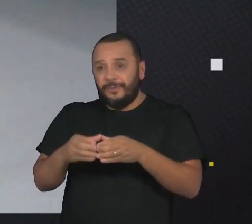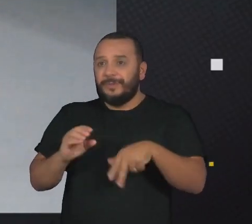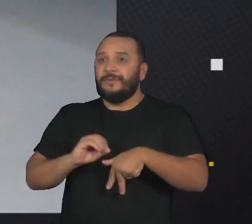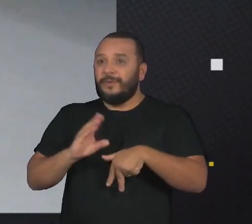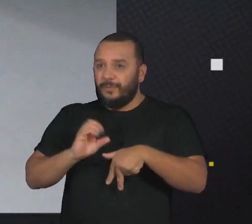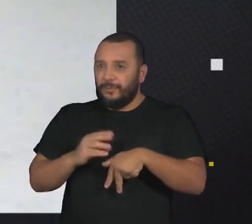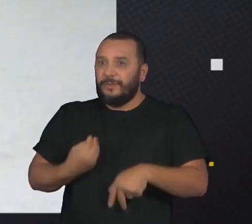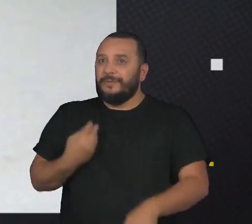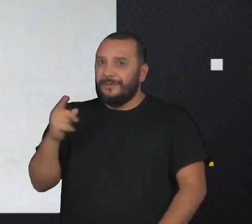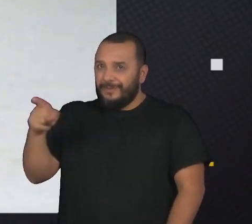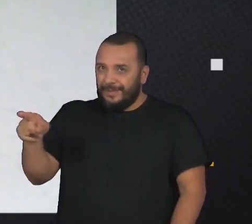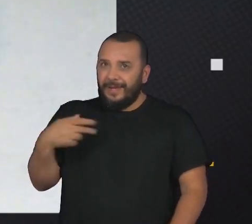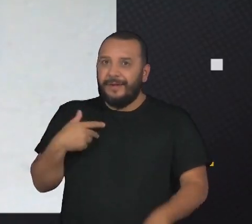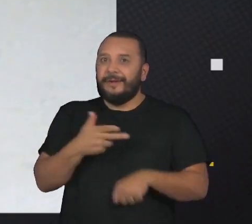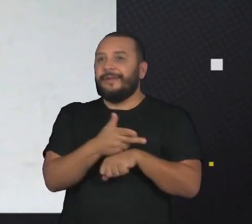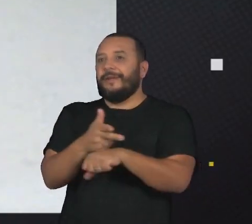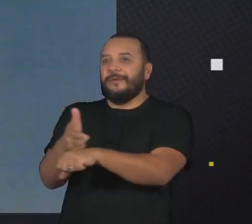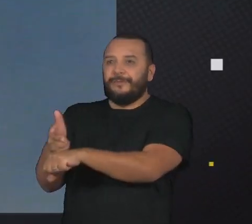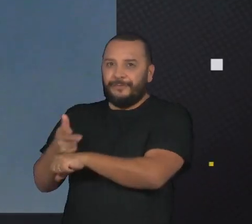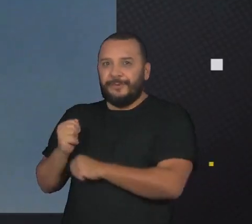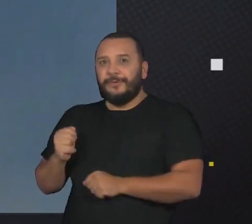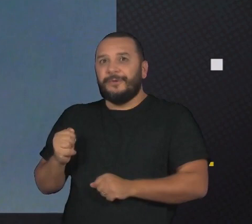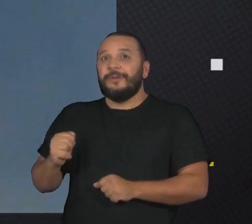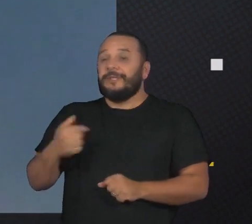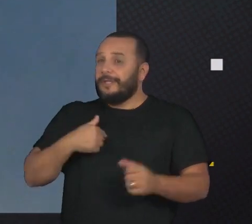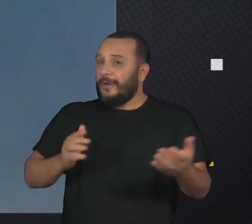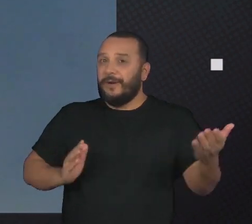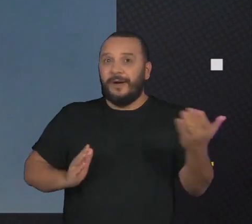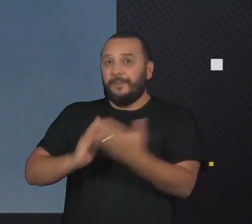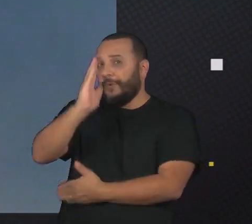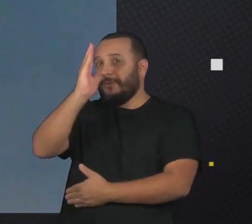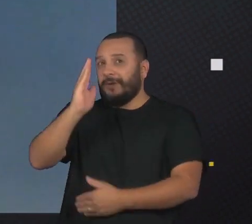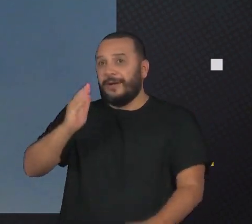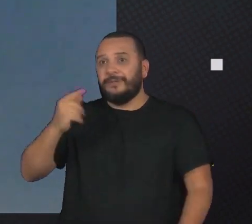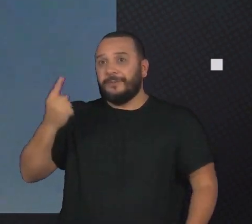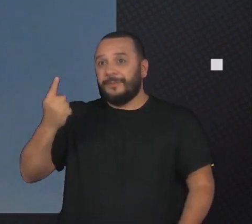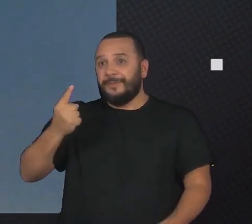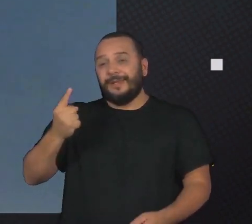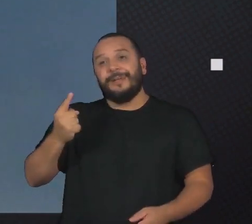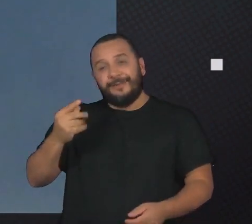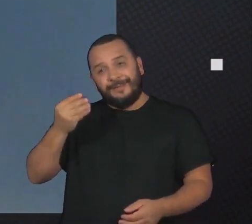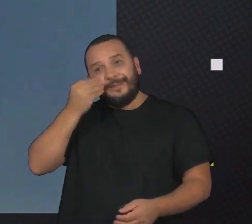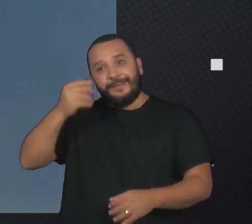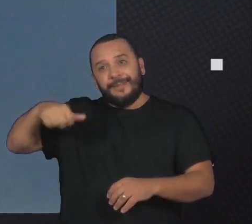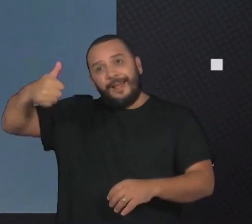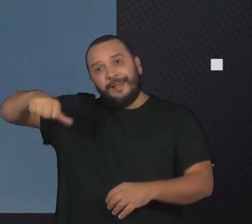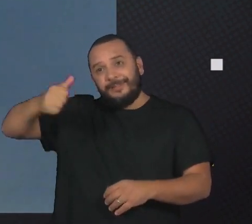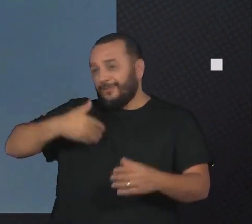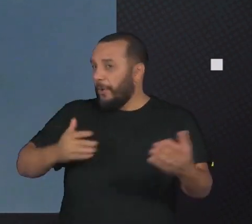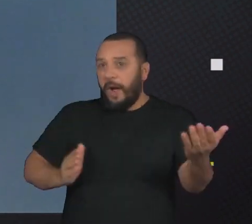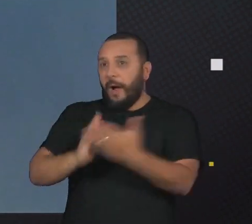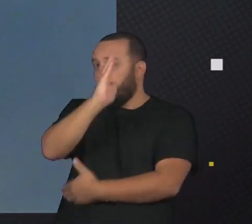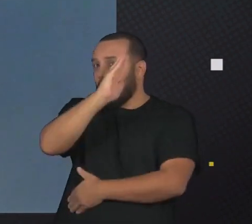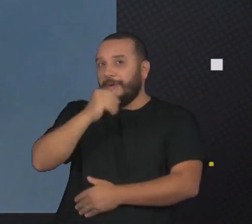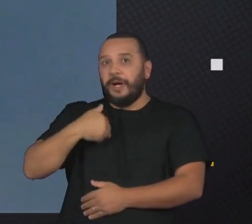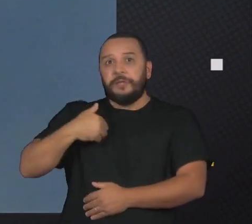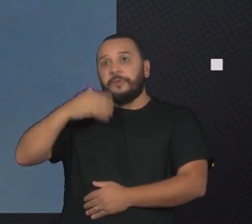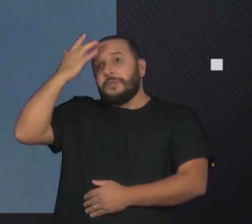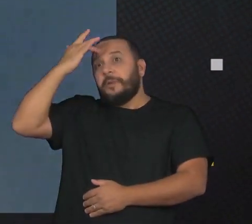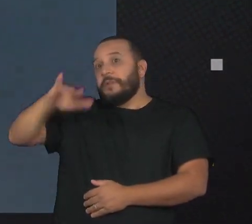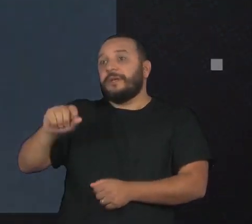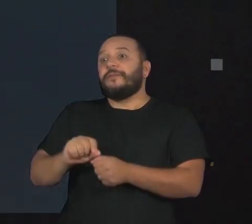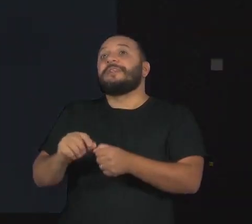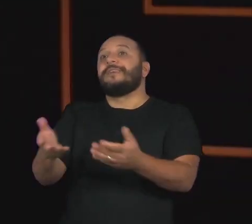estava lá, gravou o teste e eu fui aprovado no primeiro teste, assim, sem nem saber o que eu estava fazendo ali. E